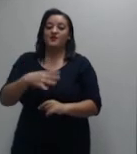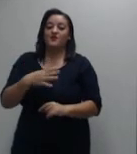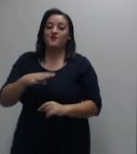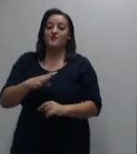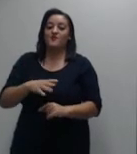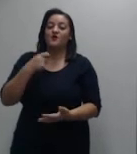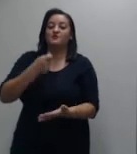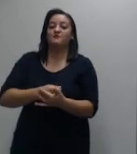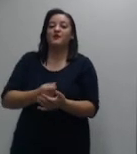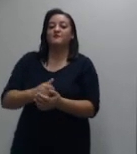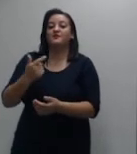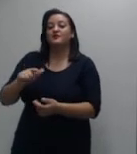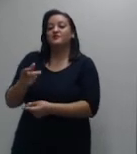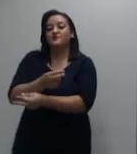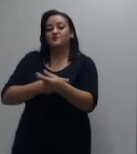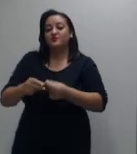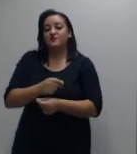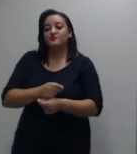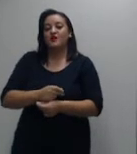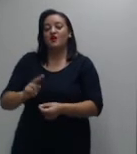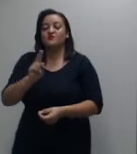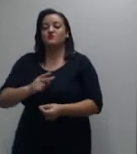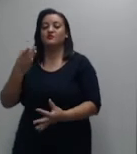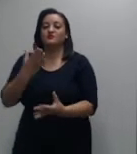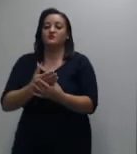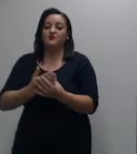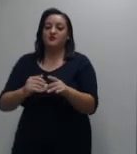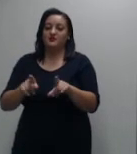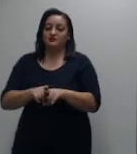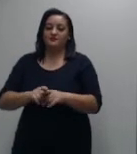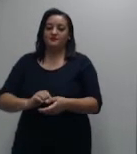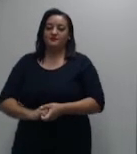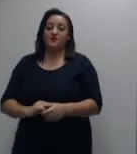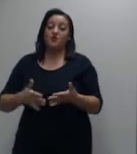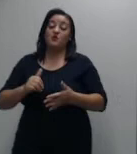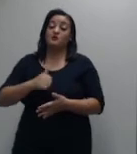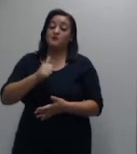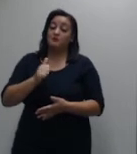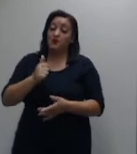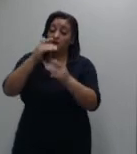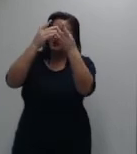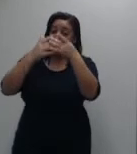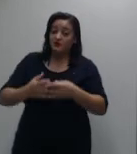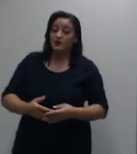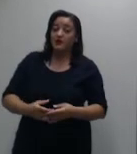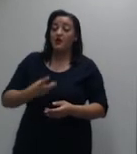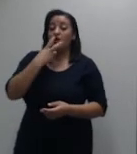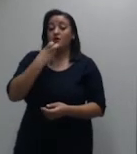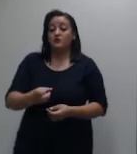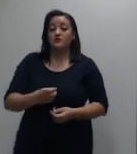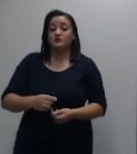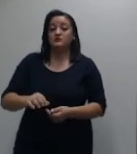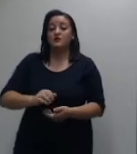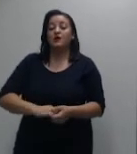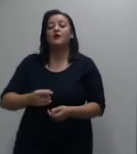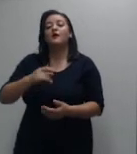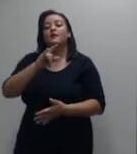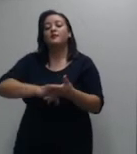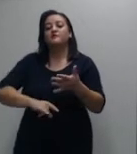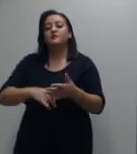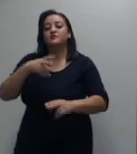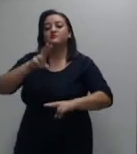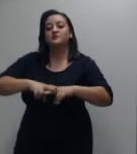ressarcimento das custas e despesas processuais quanto ao primeiro. Já conhecimento da falsidade de retenção de